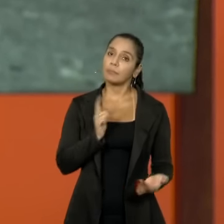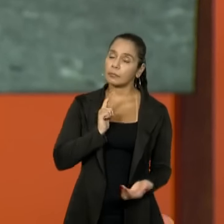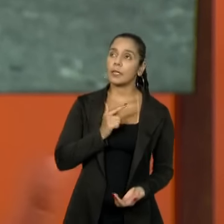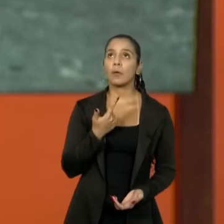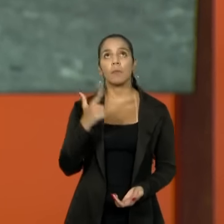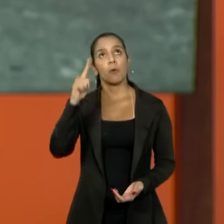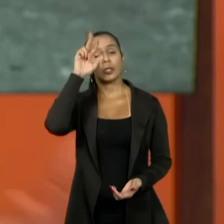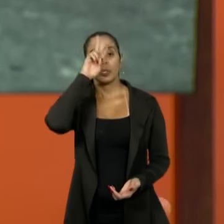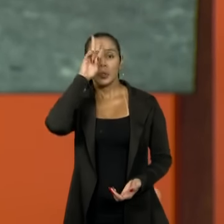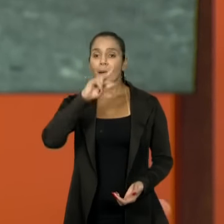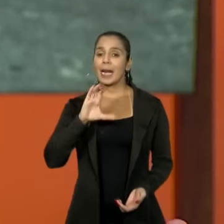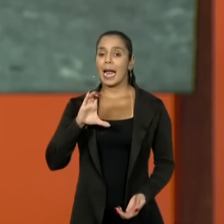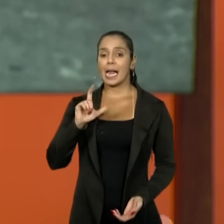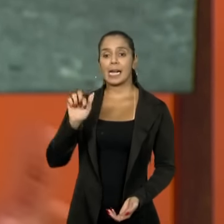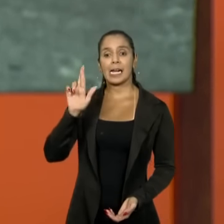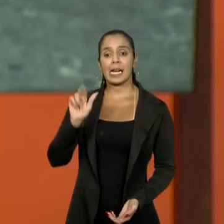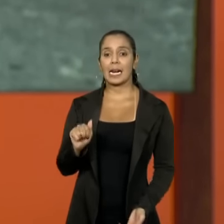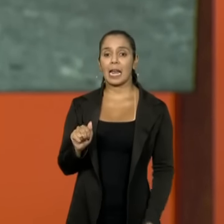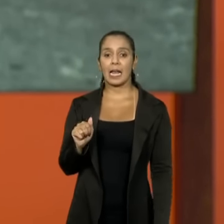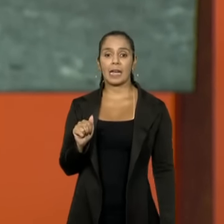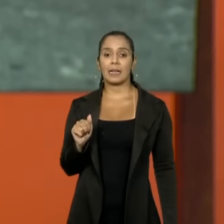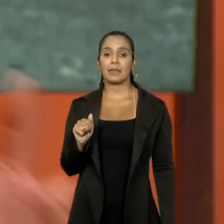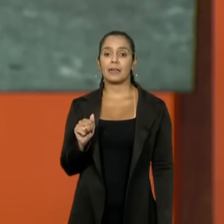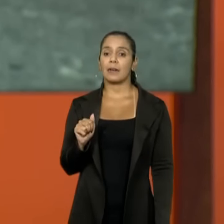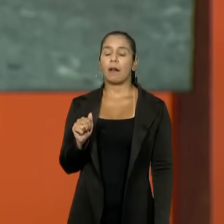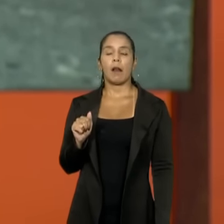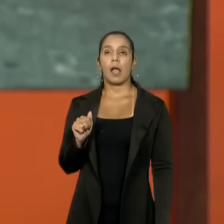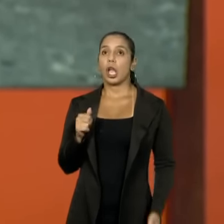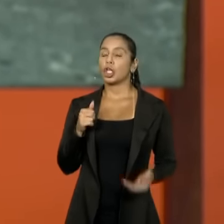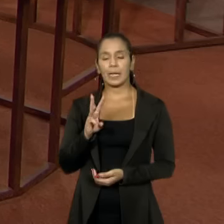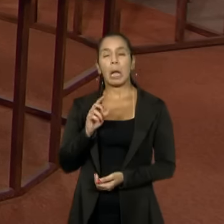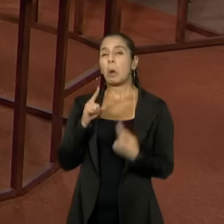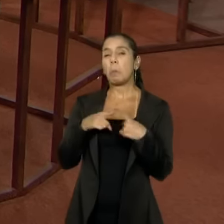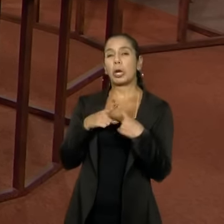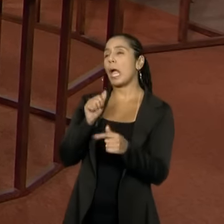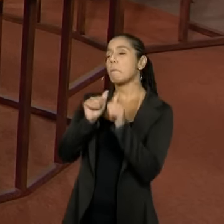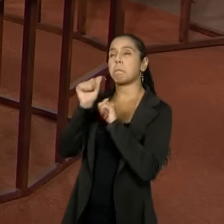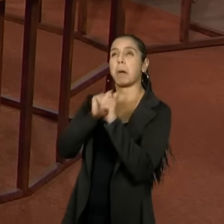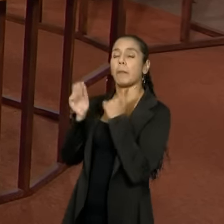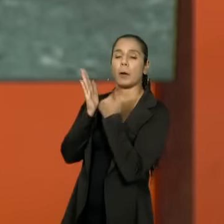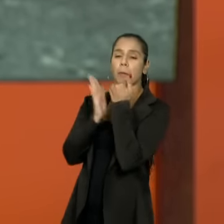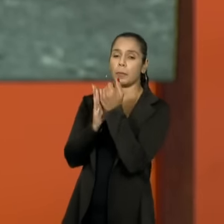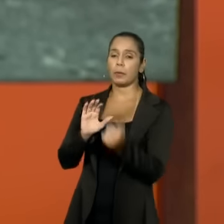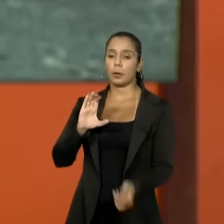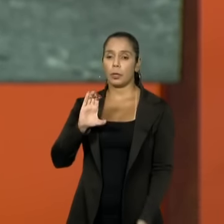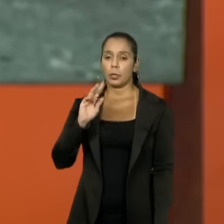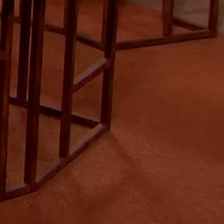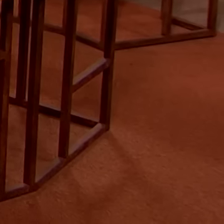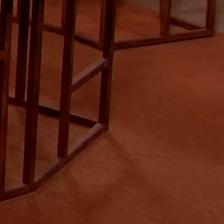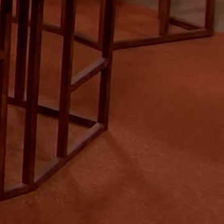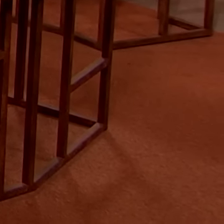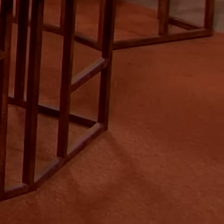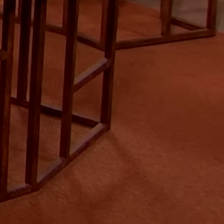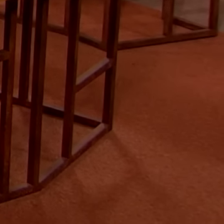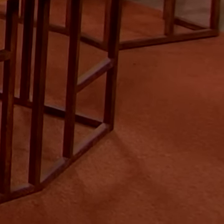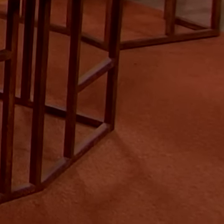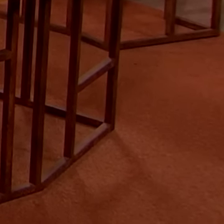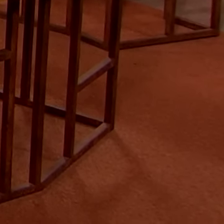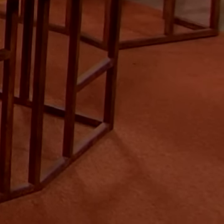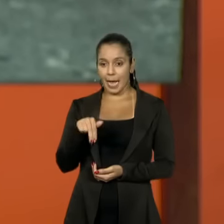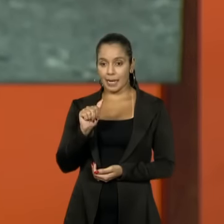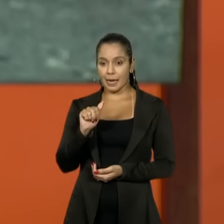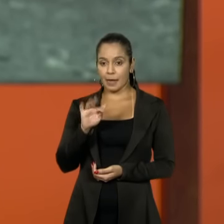de que a Clara teria entrado sob efeito de drogas. O choque anafilático, na verdade, foi em função